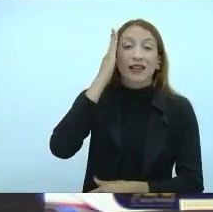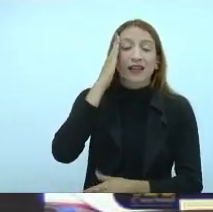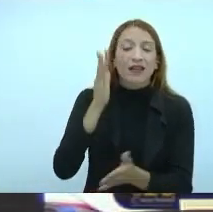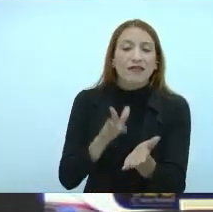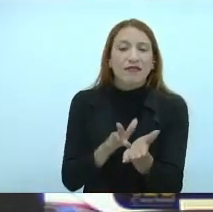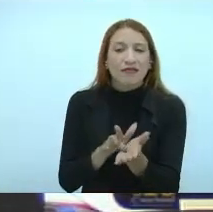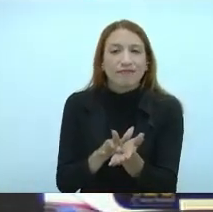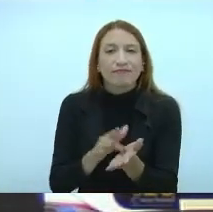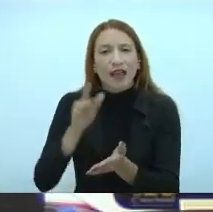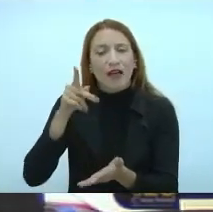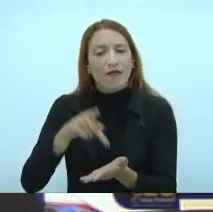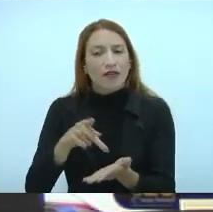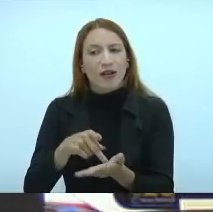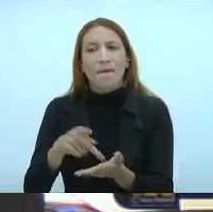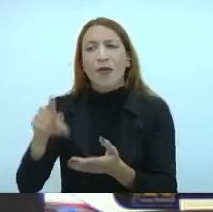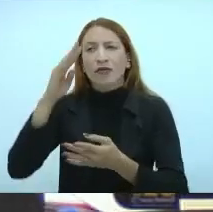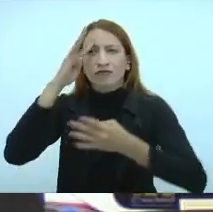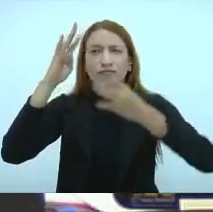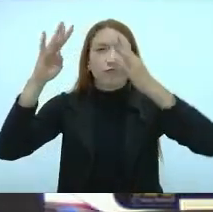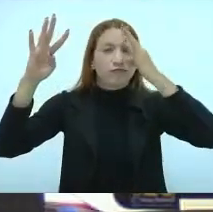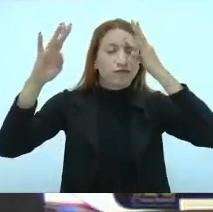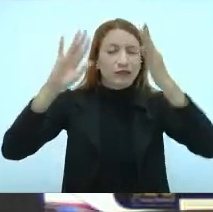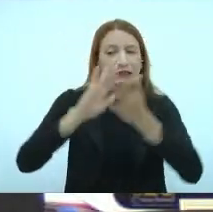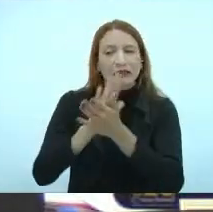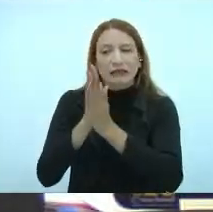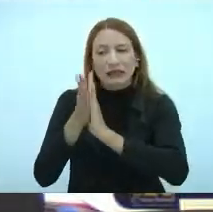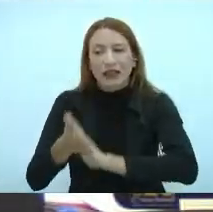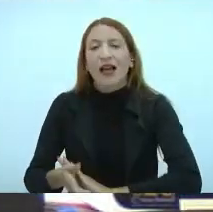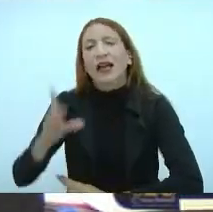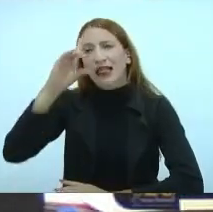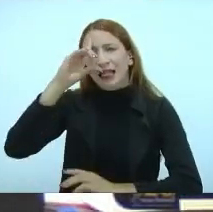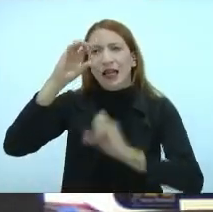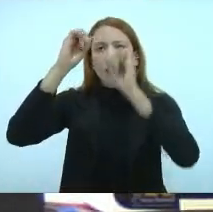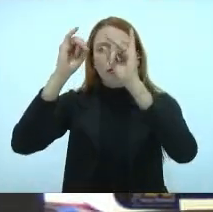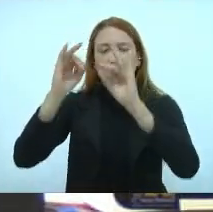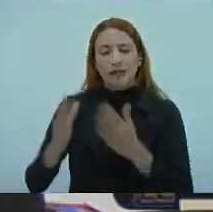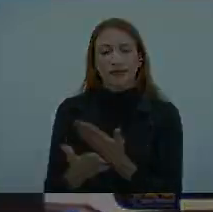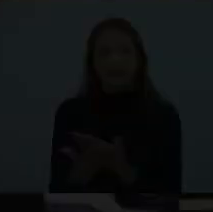que suas ilusões sejam destruídas Boa noite a todos e que Deus abençoe